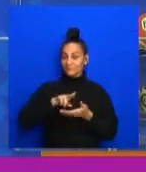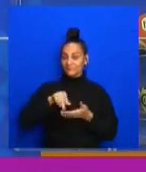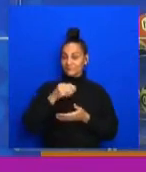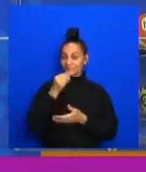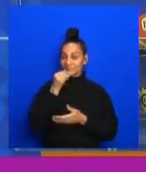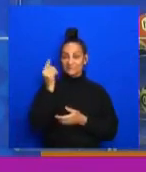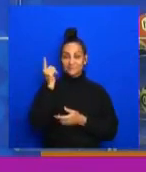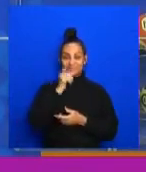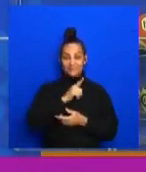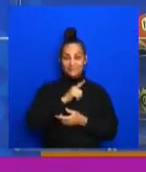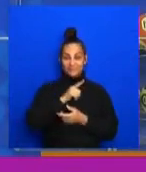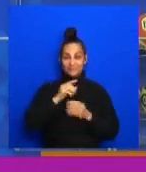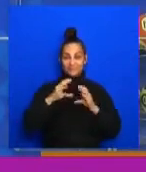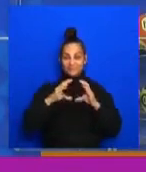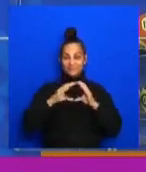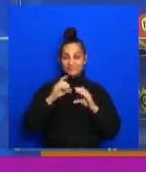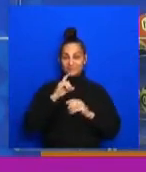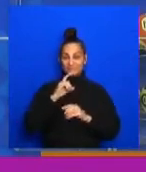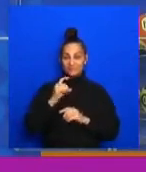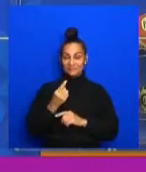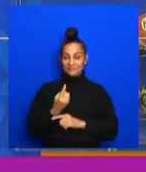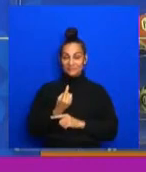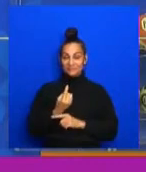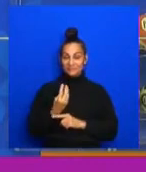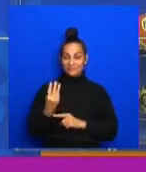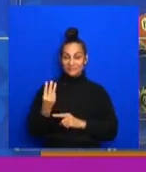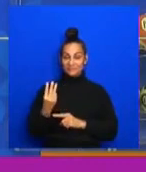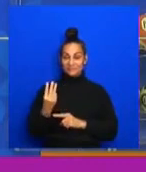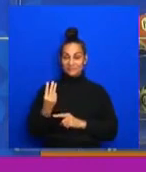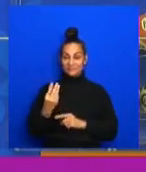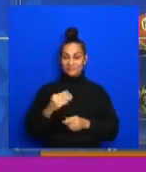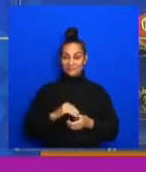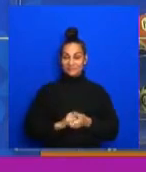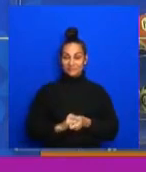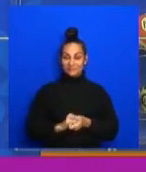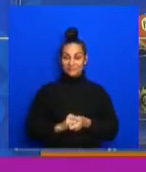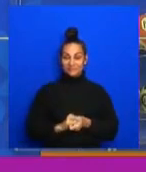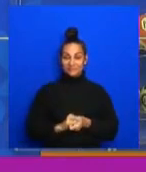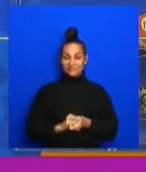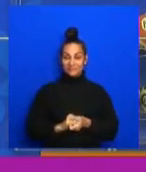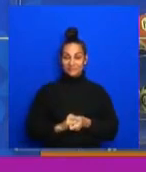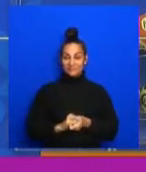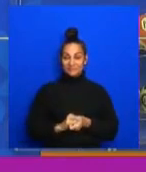tem muitas chances. Bola verde número 13. Verde 13.